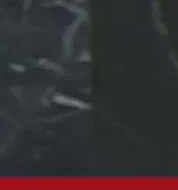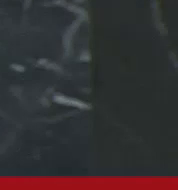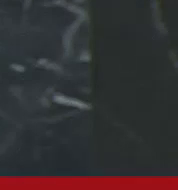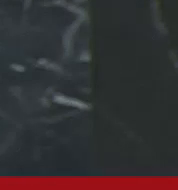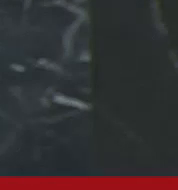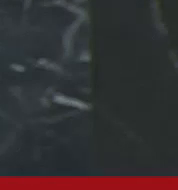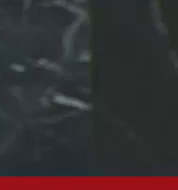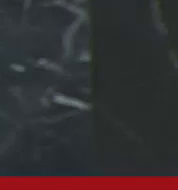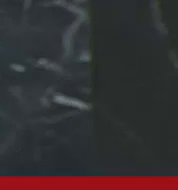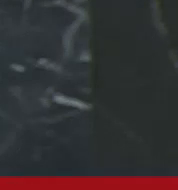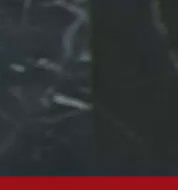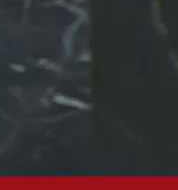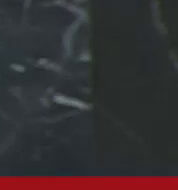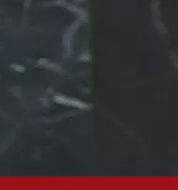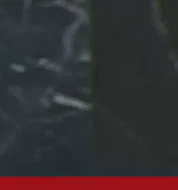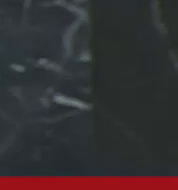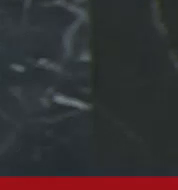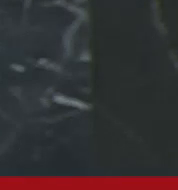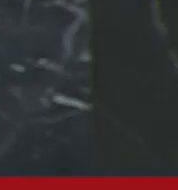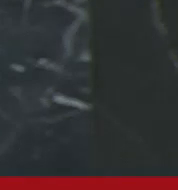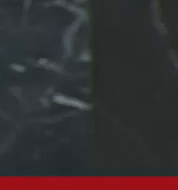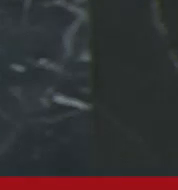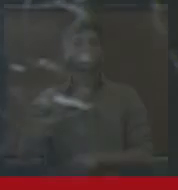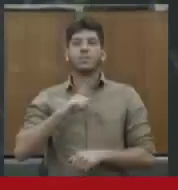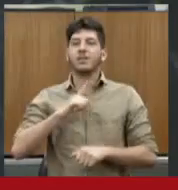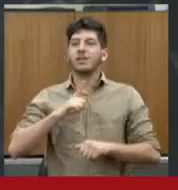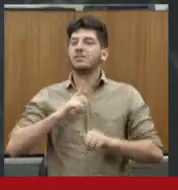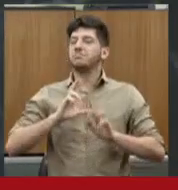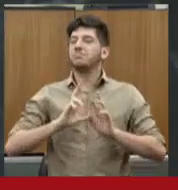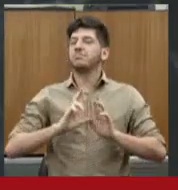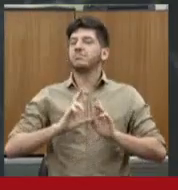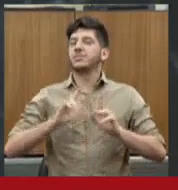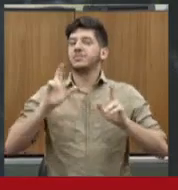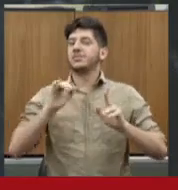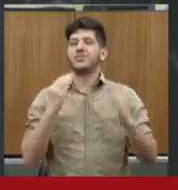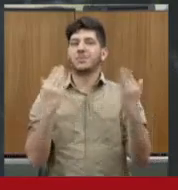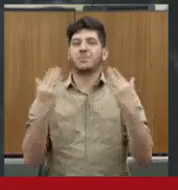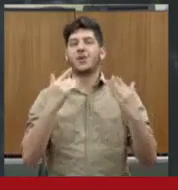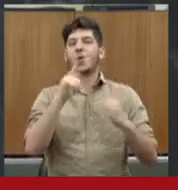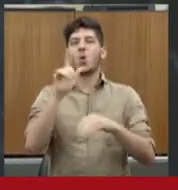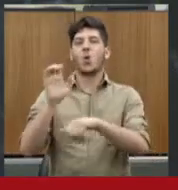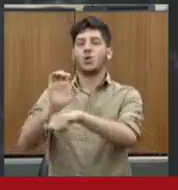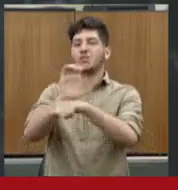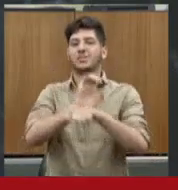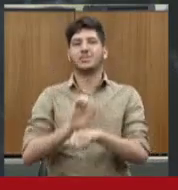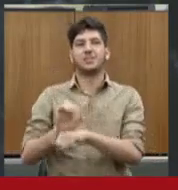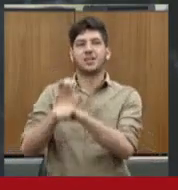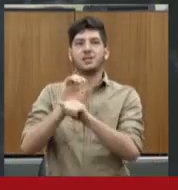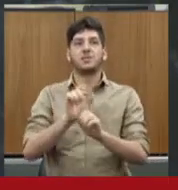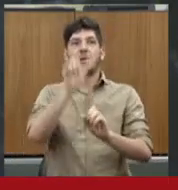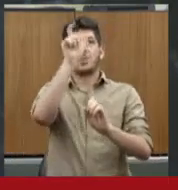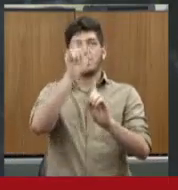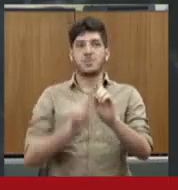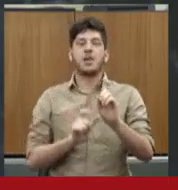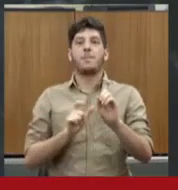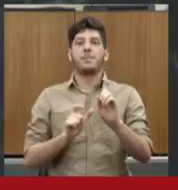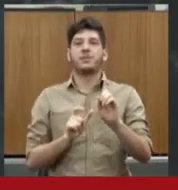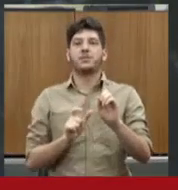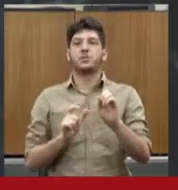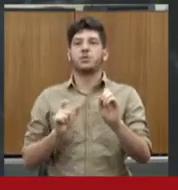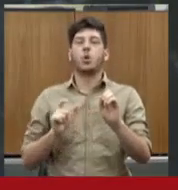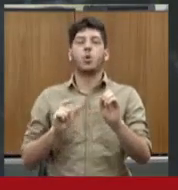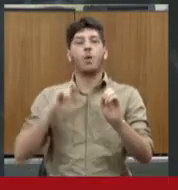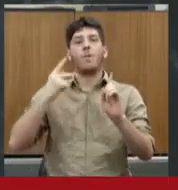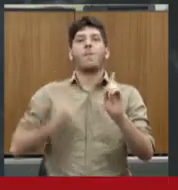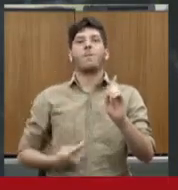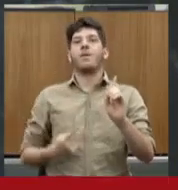dom diferenciado de outros estados, na natureza do ser, que é um ser eminentemente